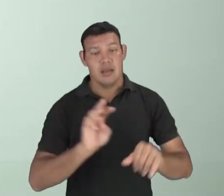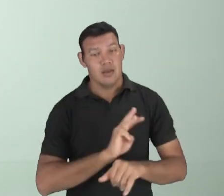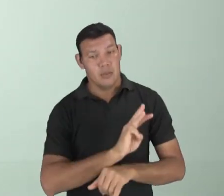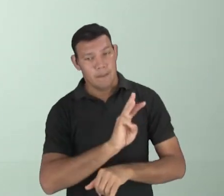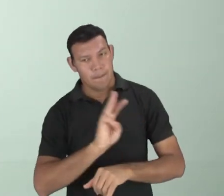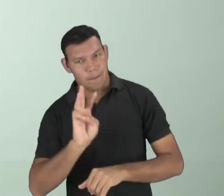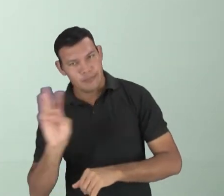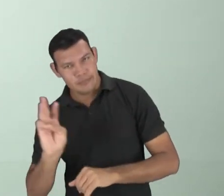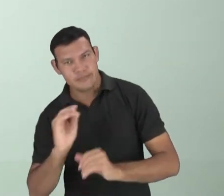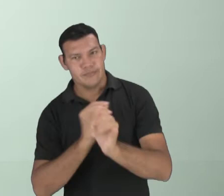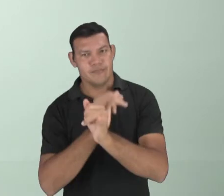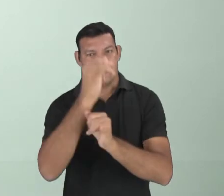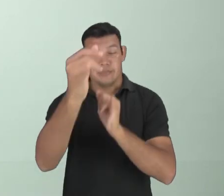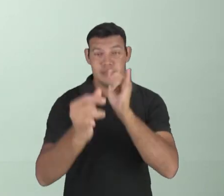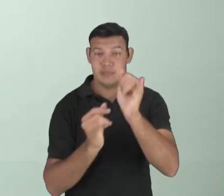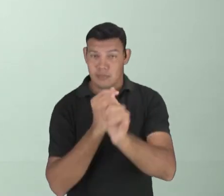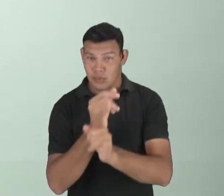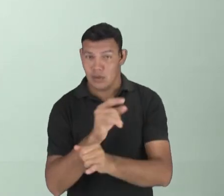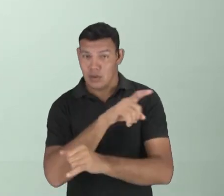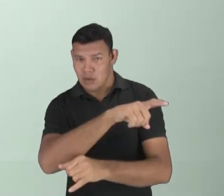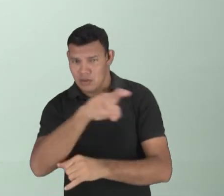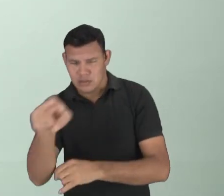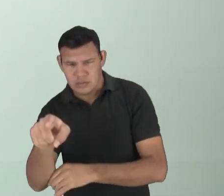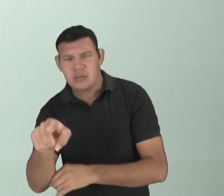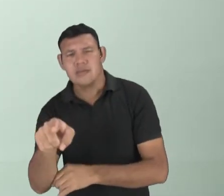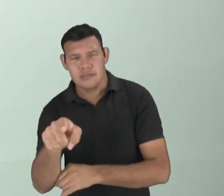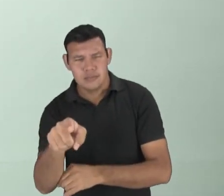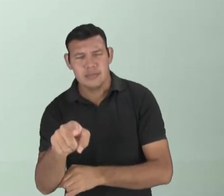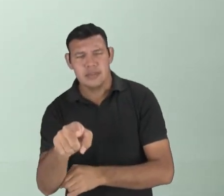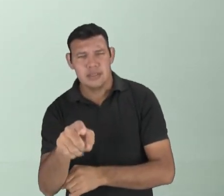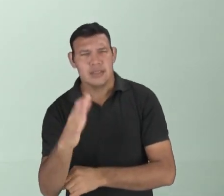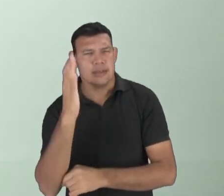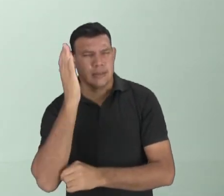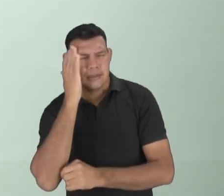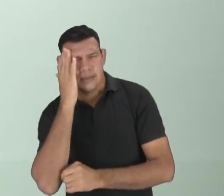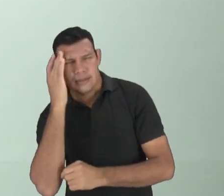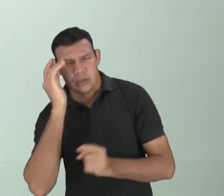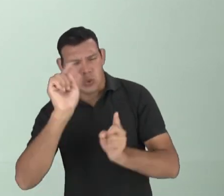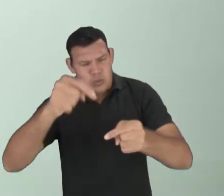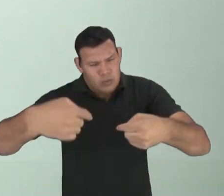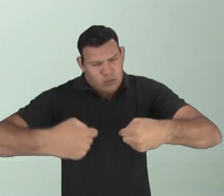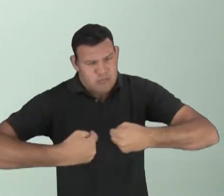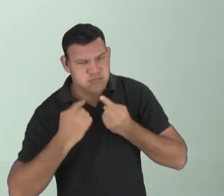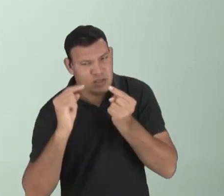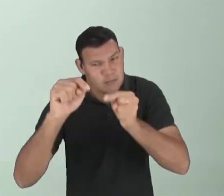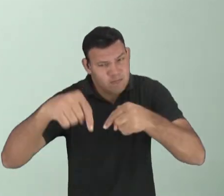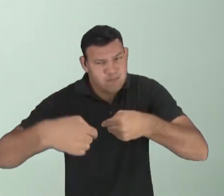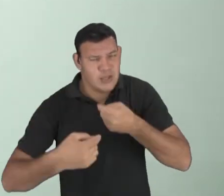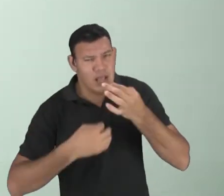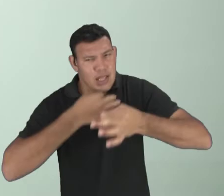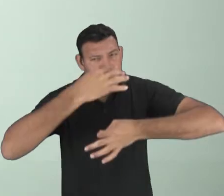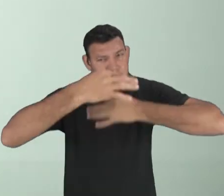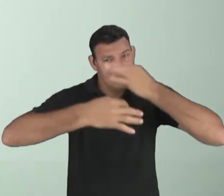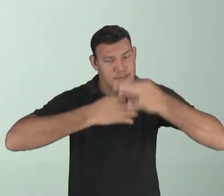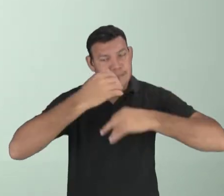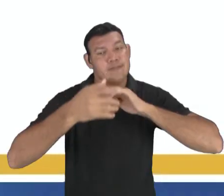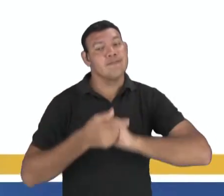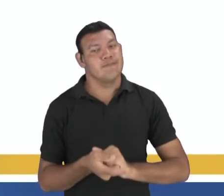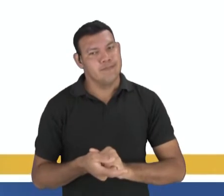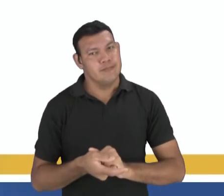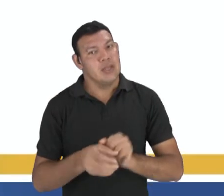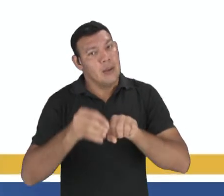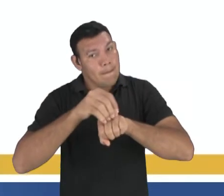de web por aí afora, e que você certamente é cobrado para uma crítica ou uma reflexão, tá?